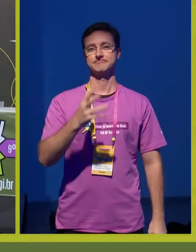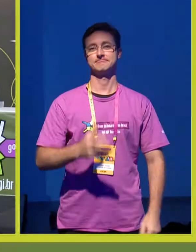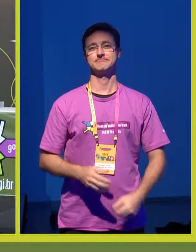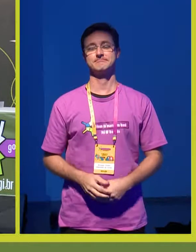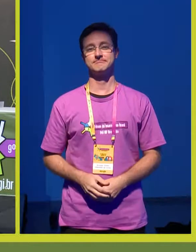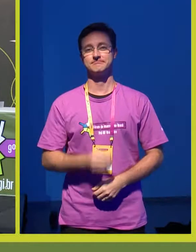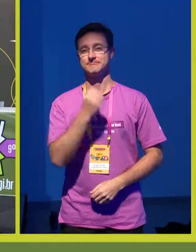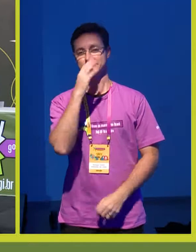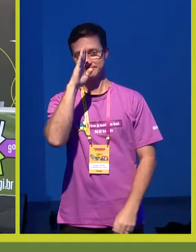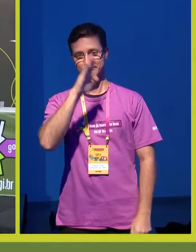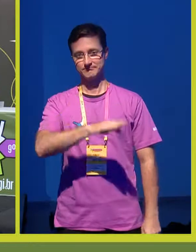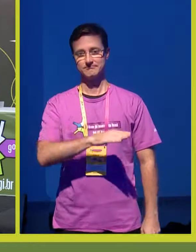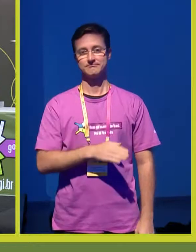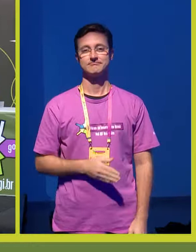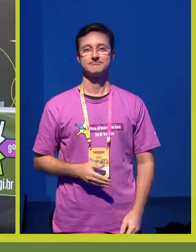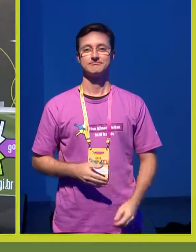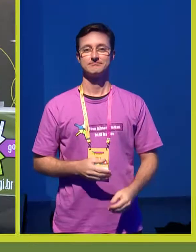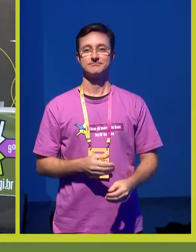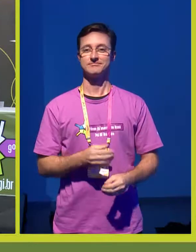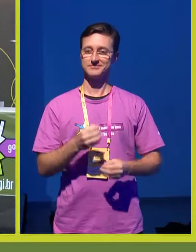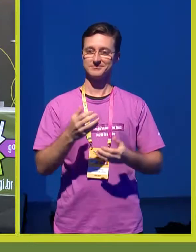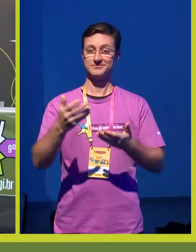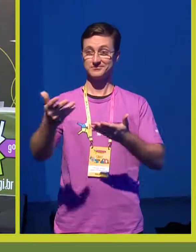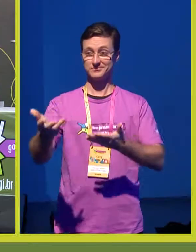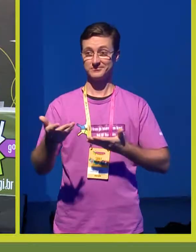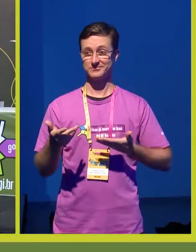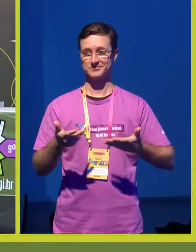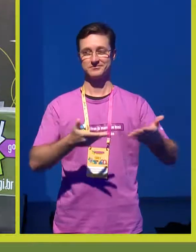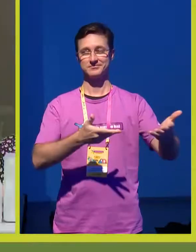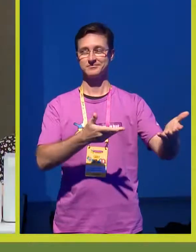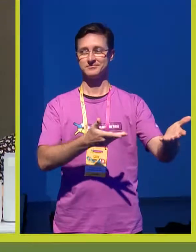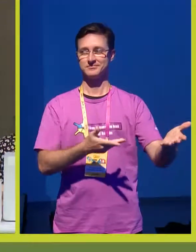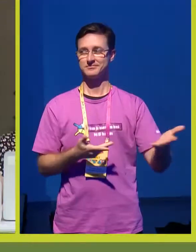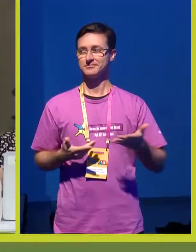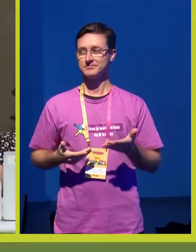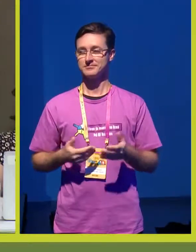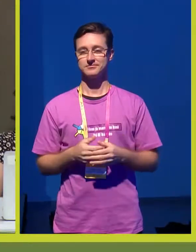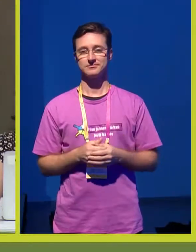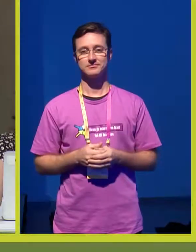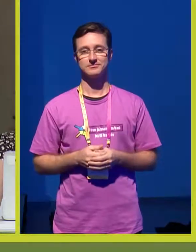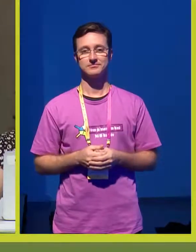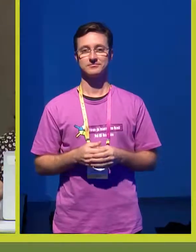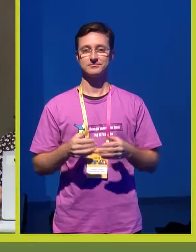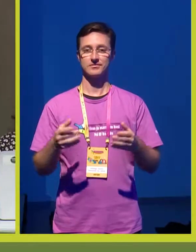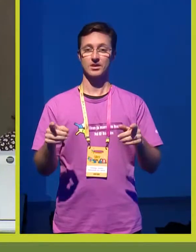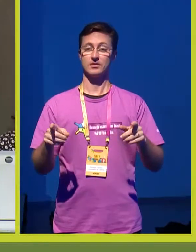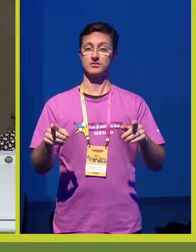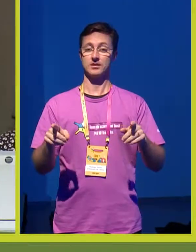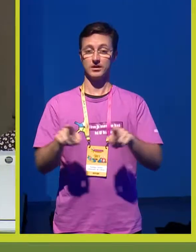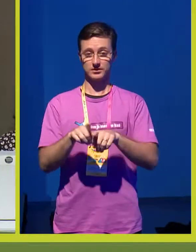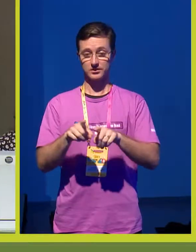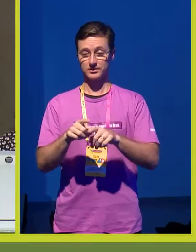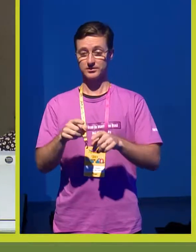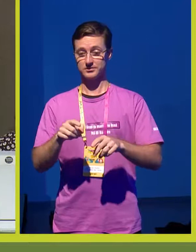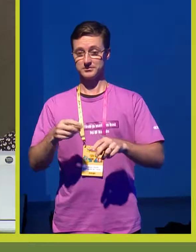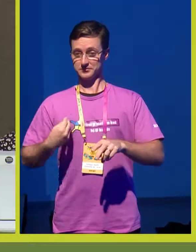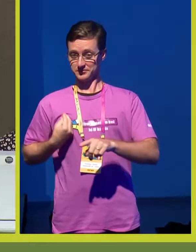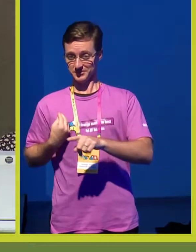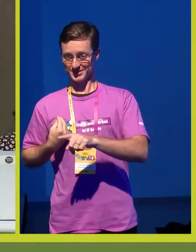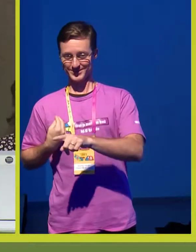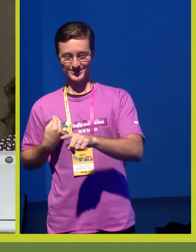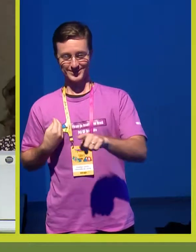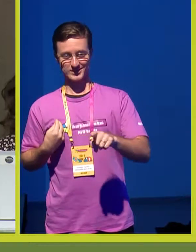Boa tarde, bem-vindas e bem-vindos, tanto o público presencial como o público online.